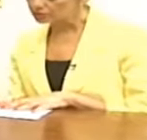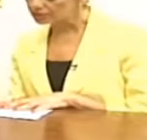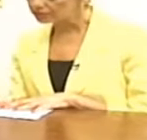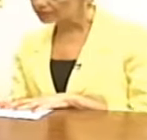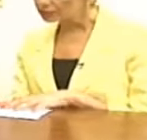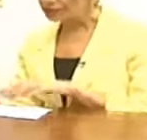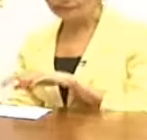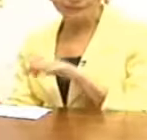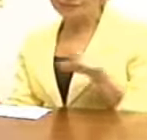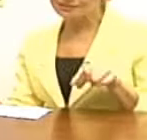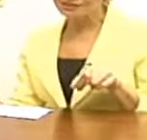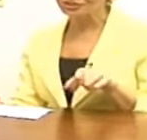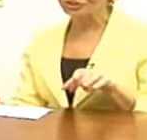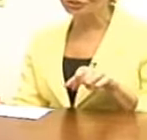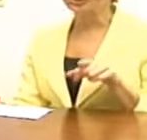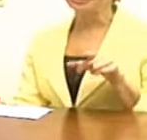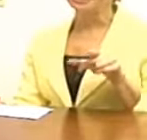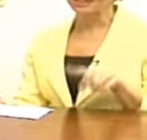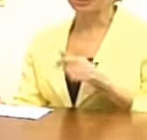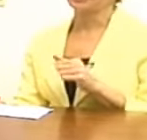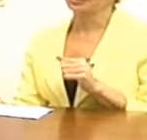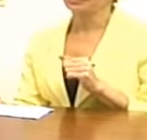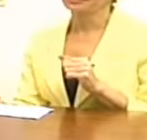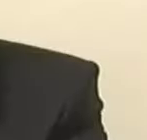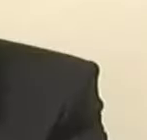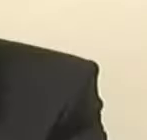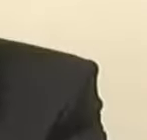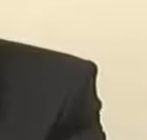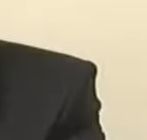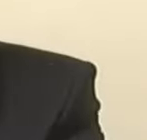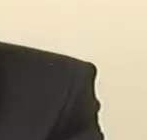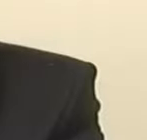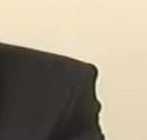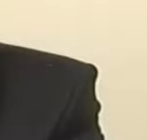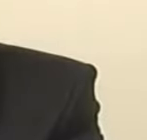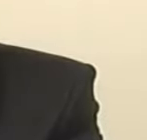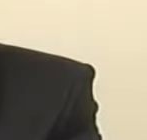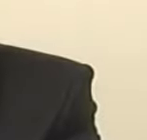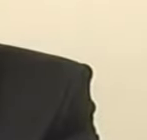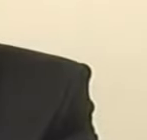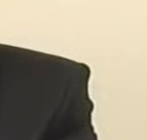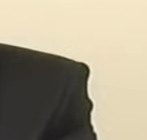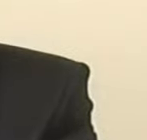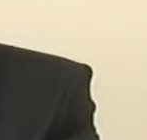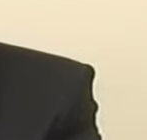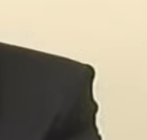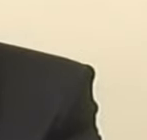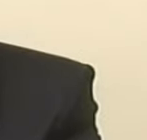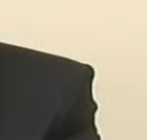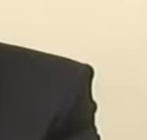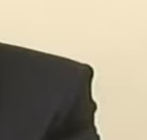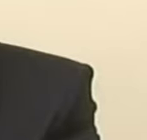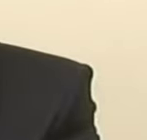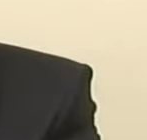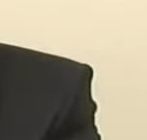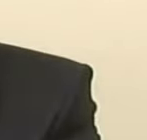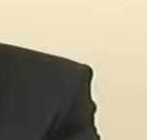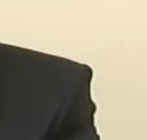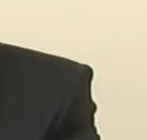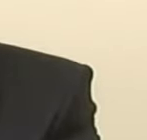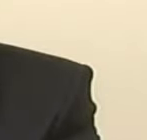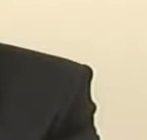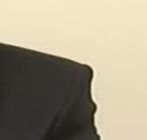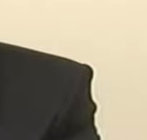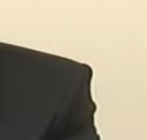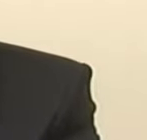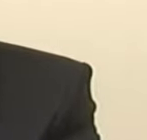intenso ao qual o senhor se referiu, ele também tem se repetido nas comissões? Sem dúvida. As comissões, na verdade, nós estamos não só com as